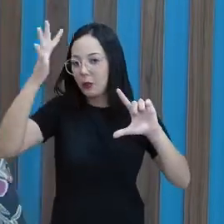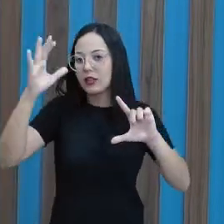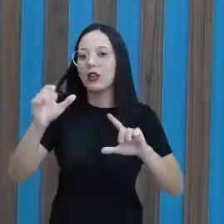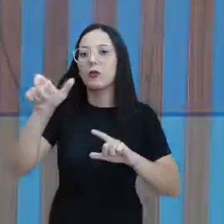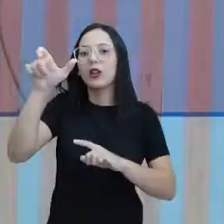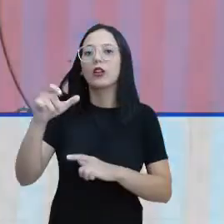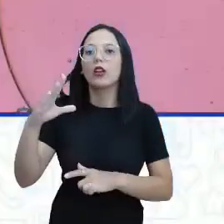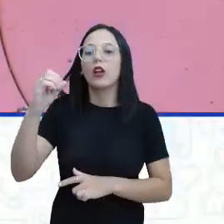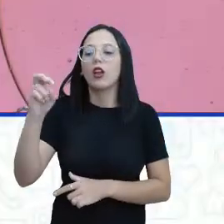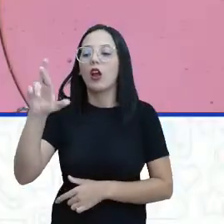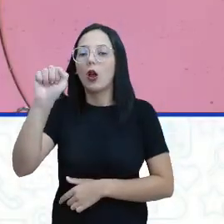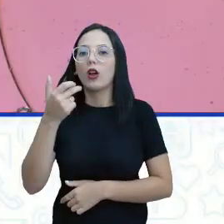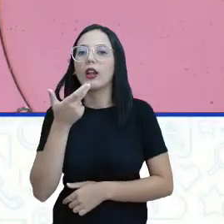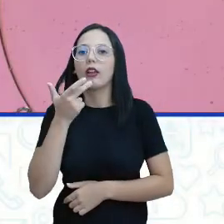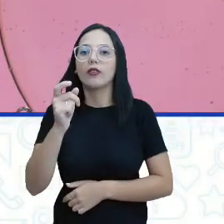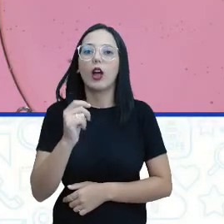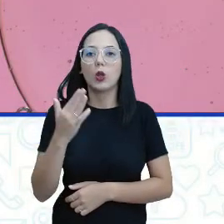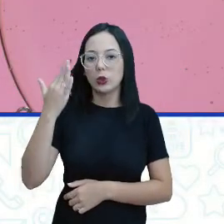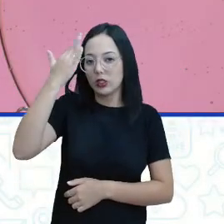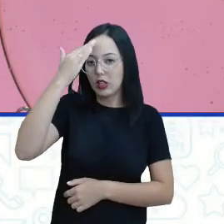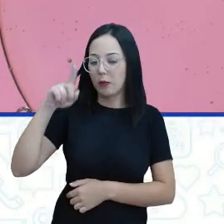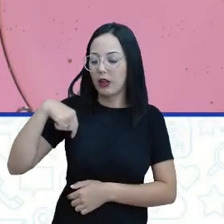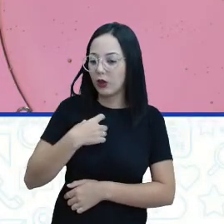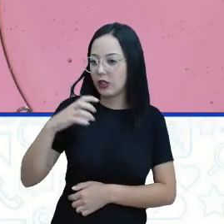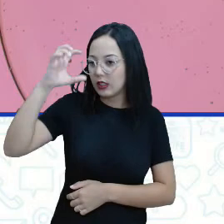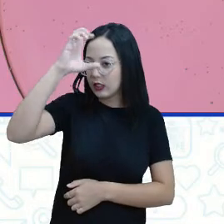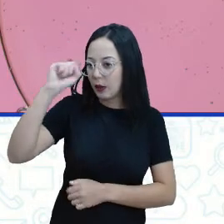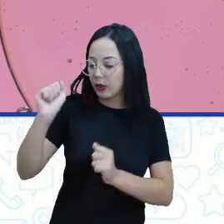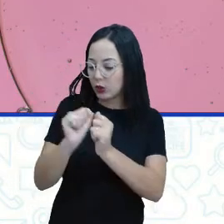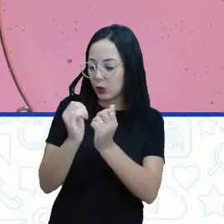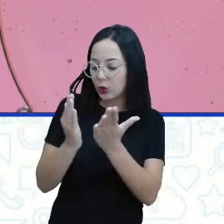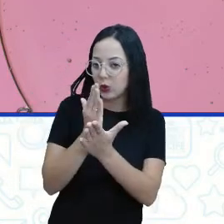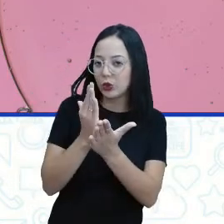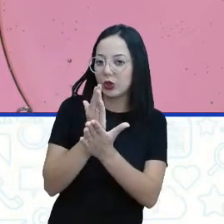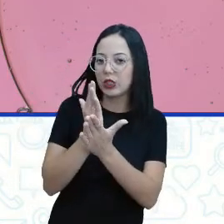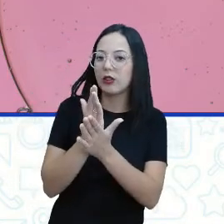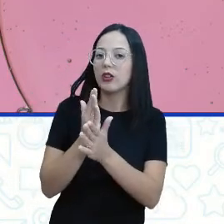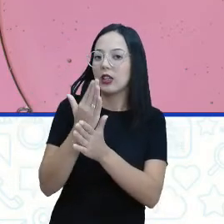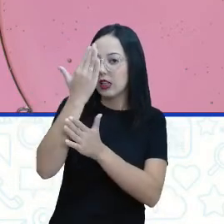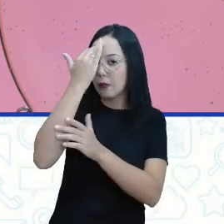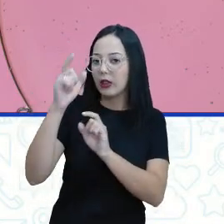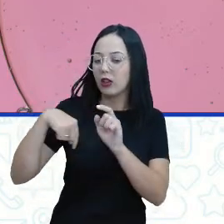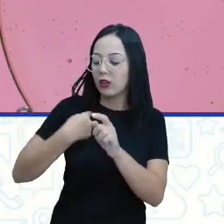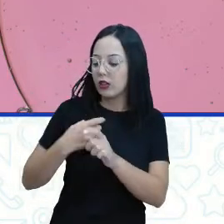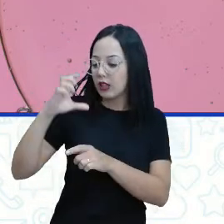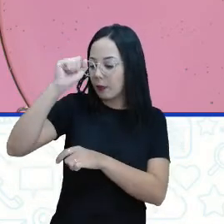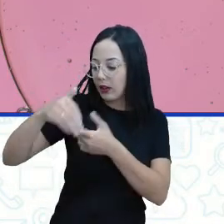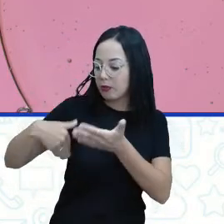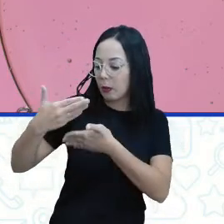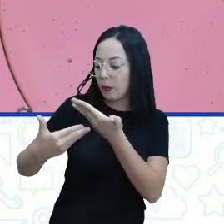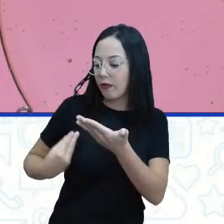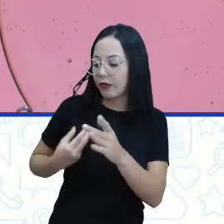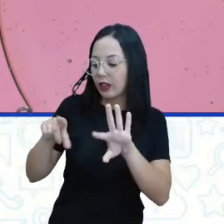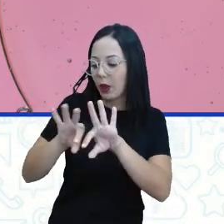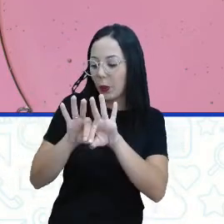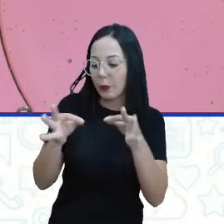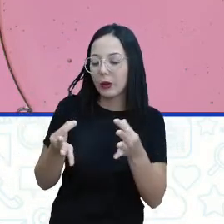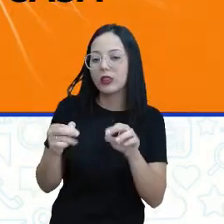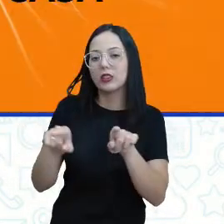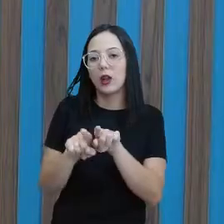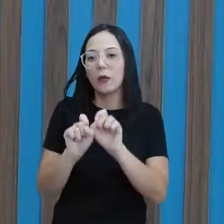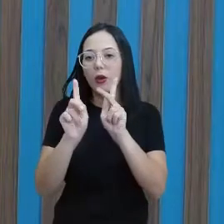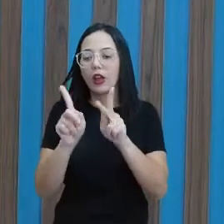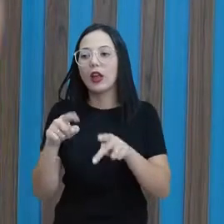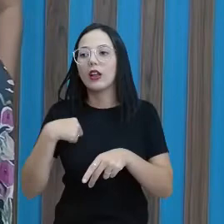Cora Coralina, que ela diz: o saber a gente aprende com os mestres e os livros. A sabedoria se aprende com a vida e com os humildes.